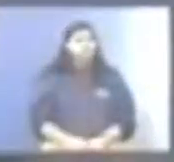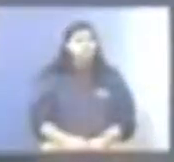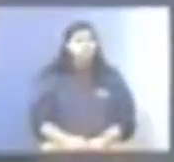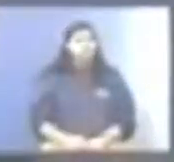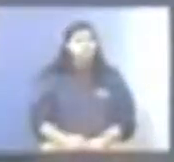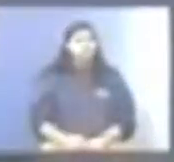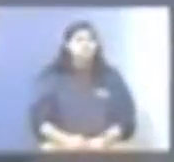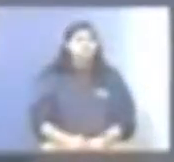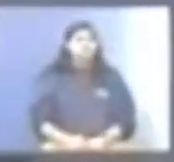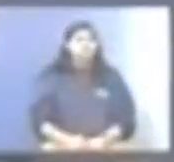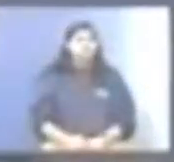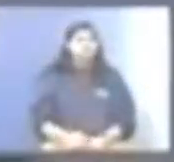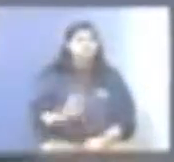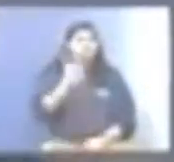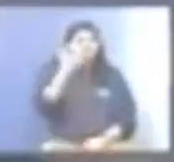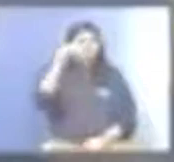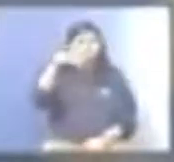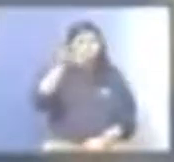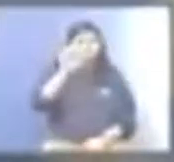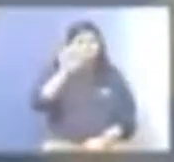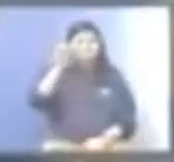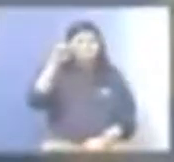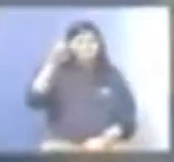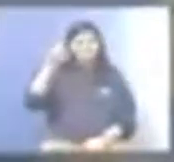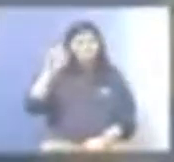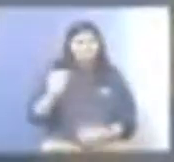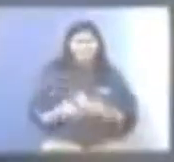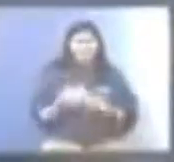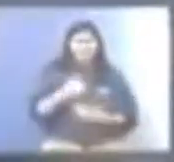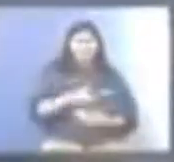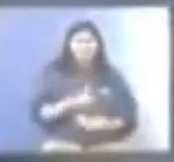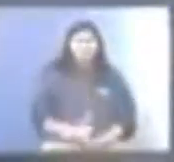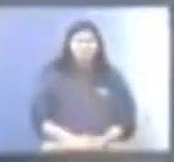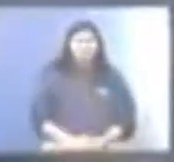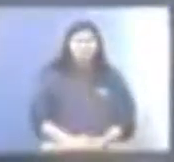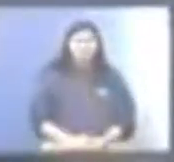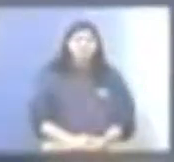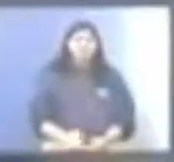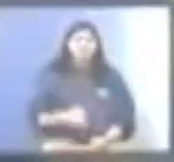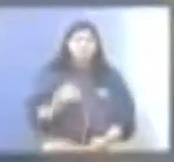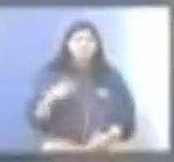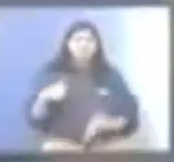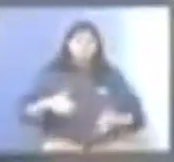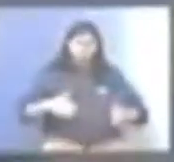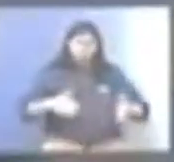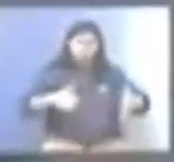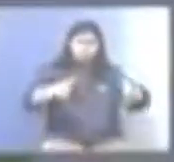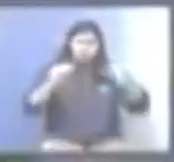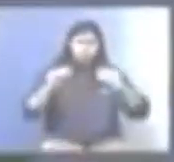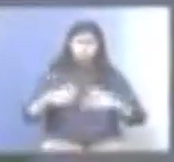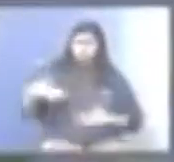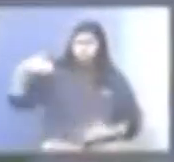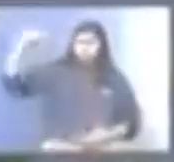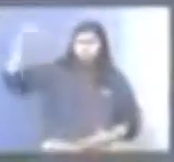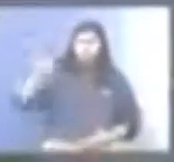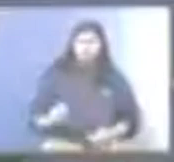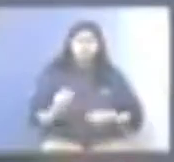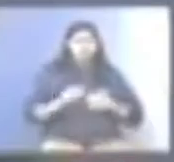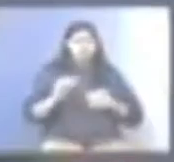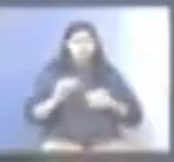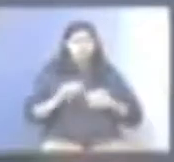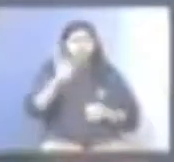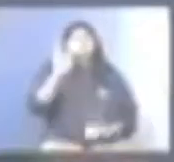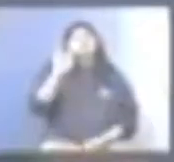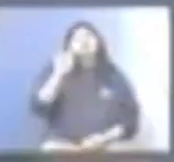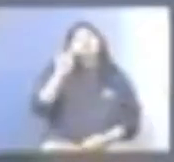eu não vi lá dentro, não, graças a Deus, só vi a entrada dele. Mas a entrada do inferno era um corredor enorme, e feito de